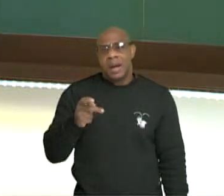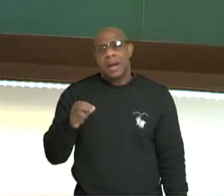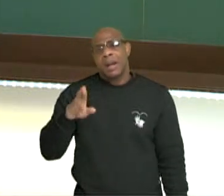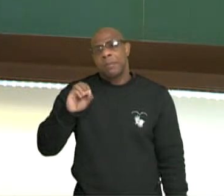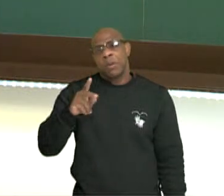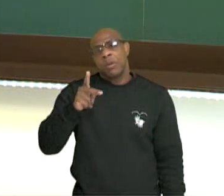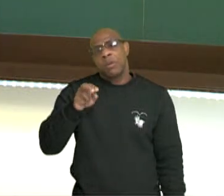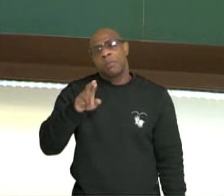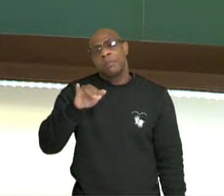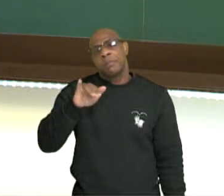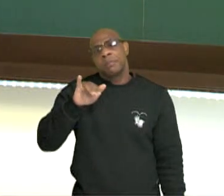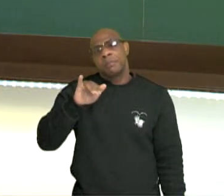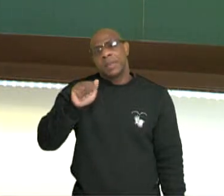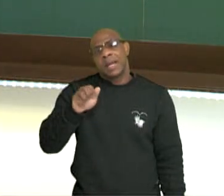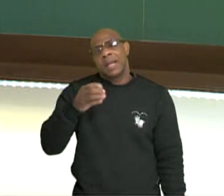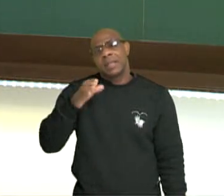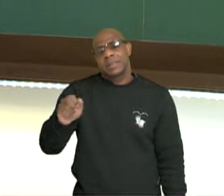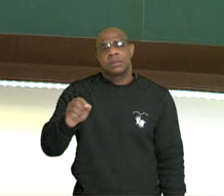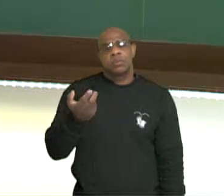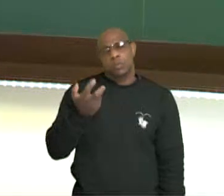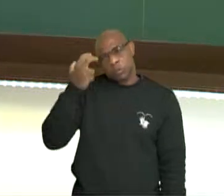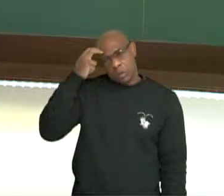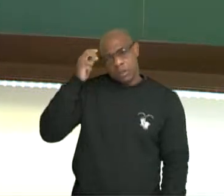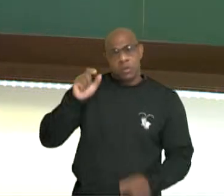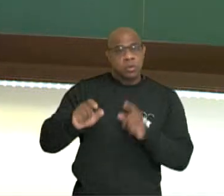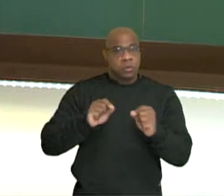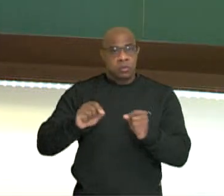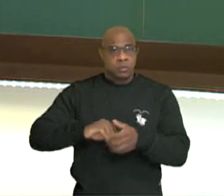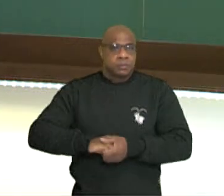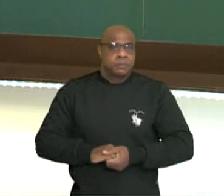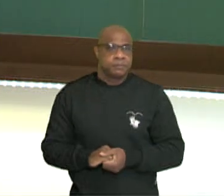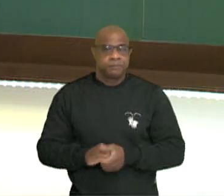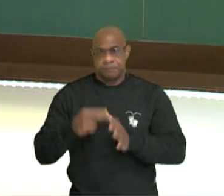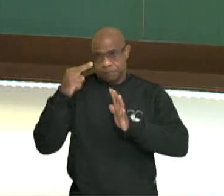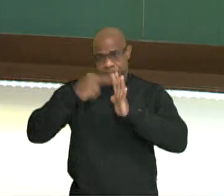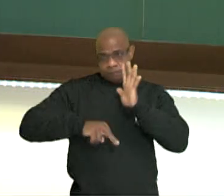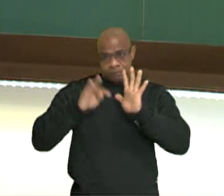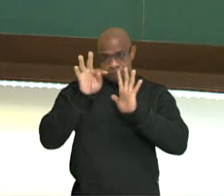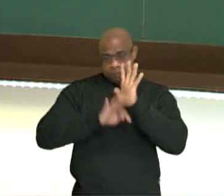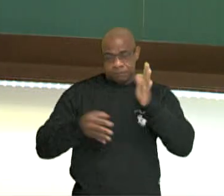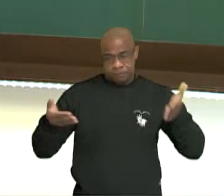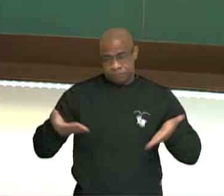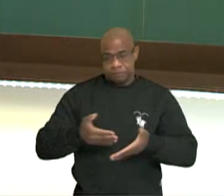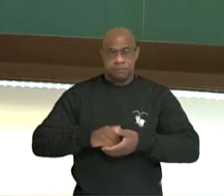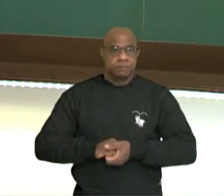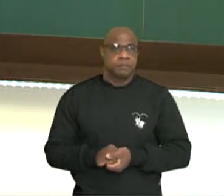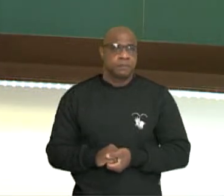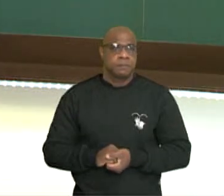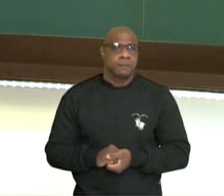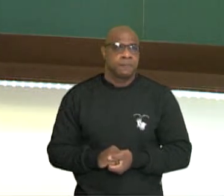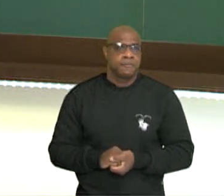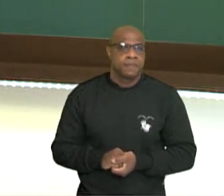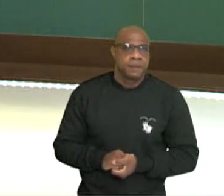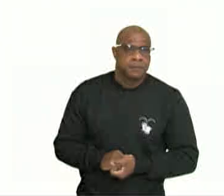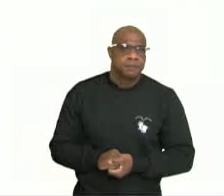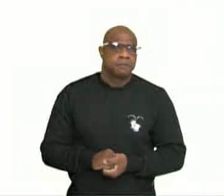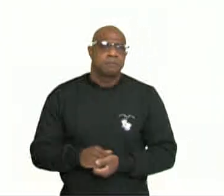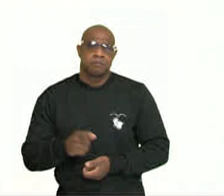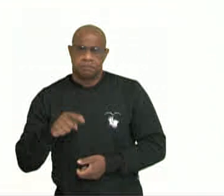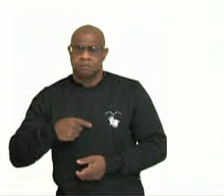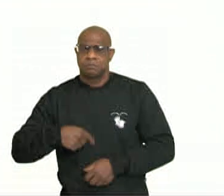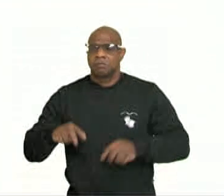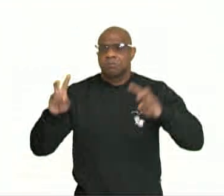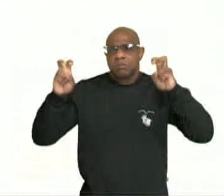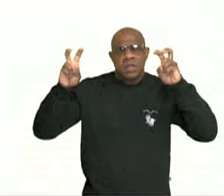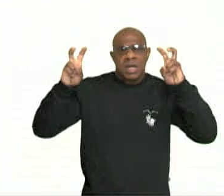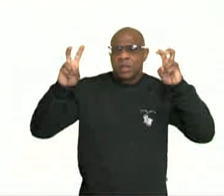revista Capitolina, é da autoria da Stephanie Ribeiro. Vamos ao texto. Esse vem sendo um dos assuntos mais